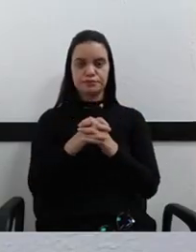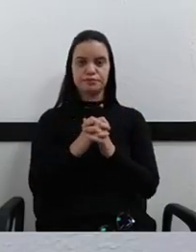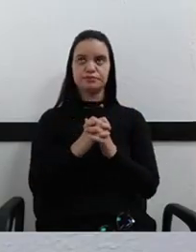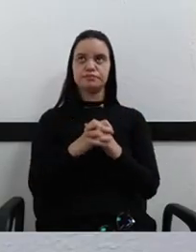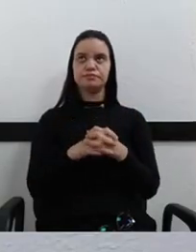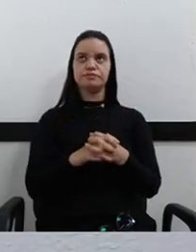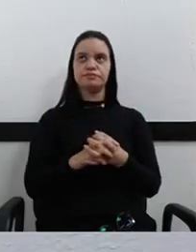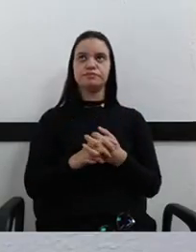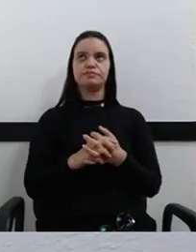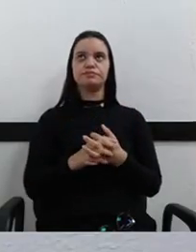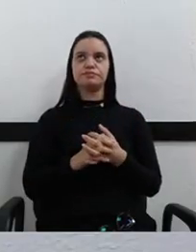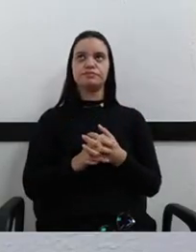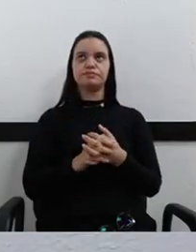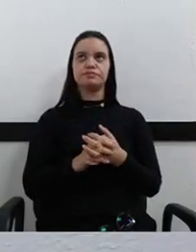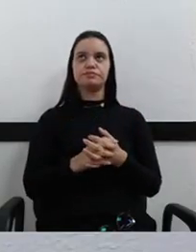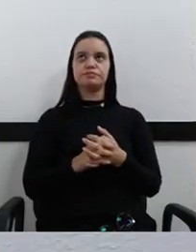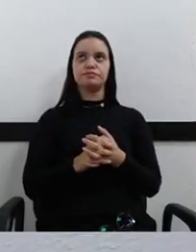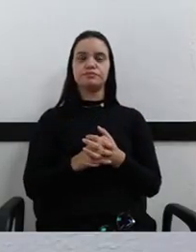não ficou